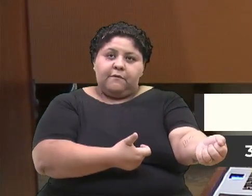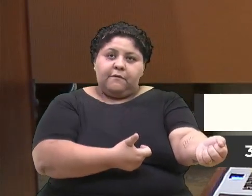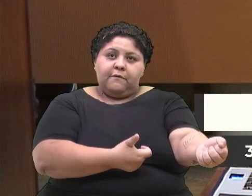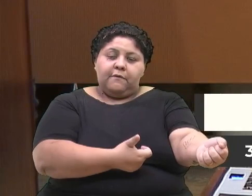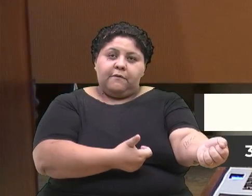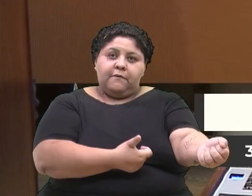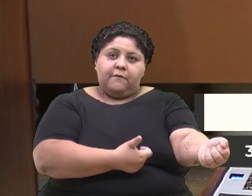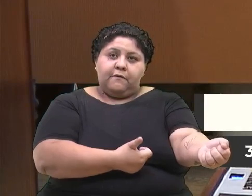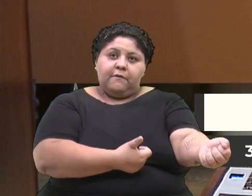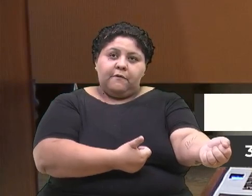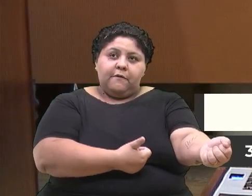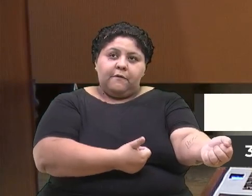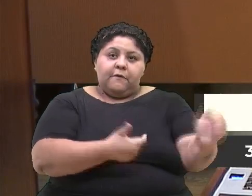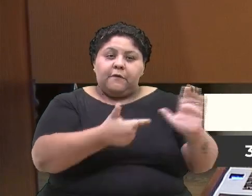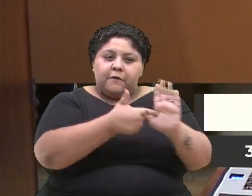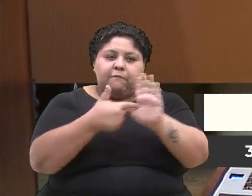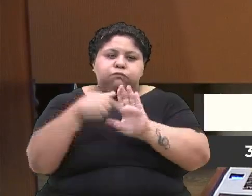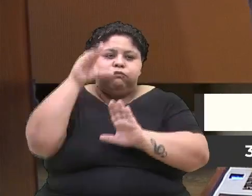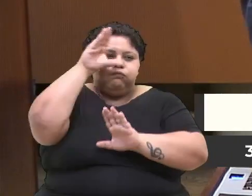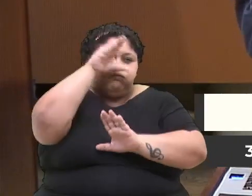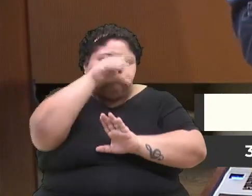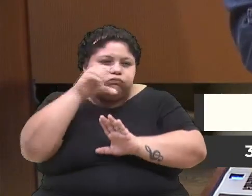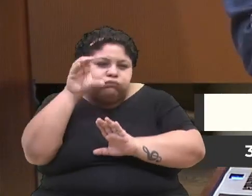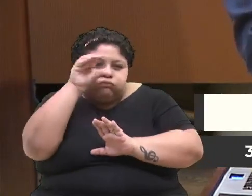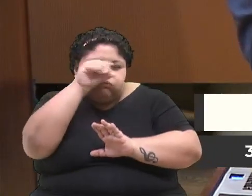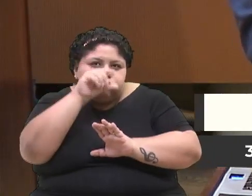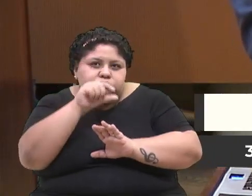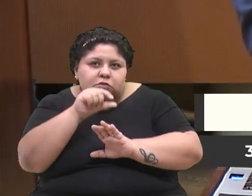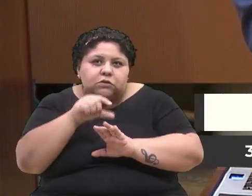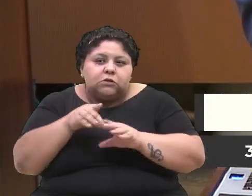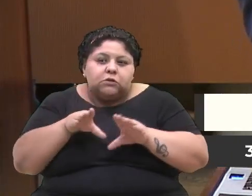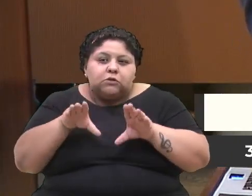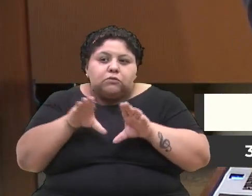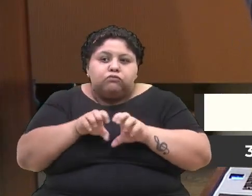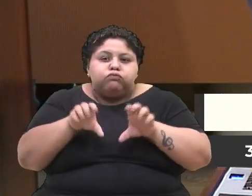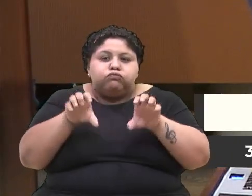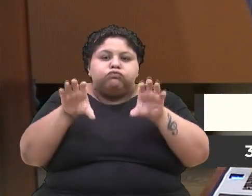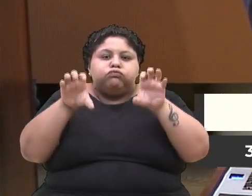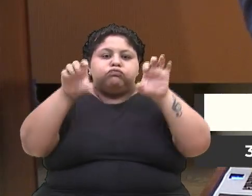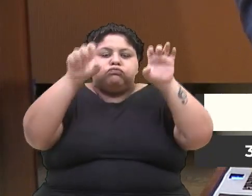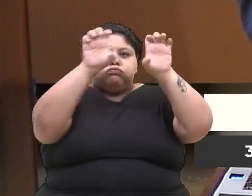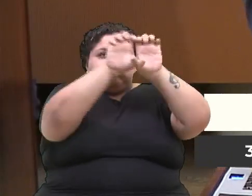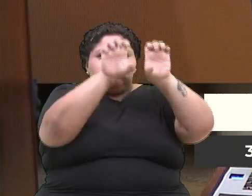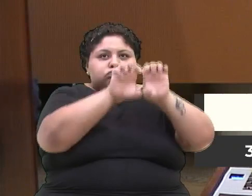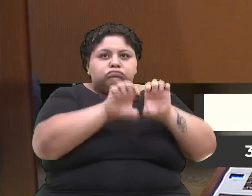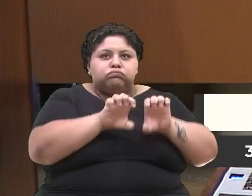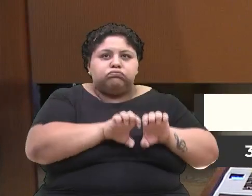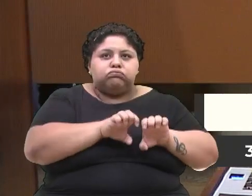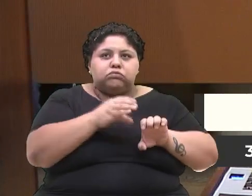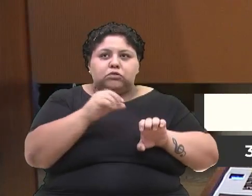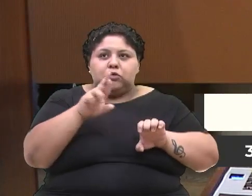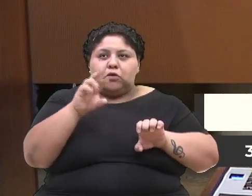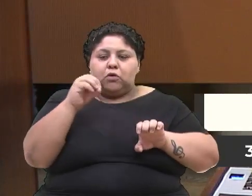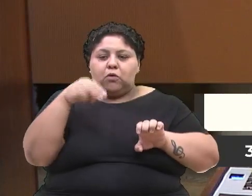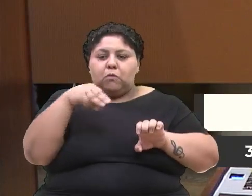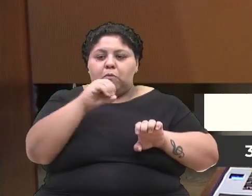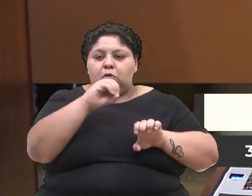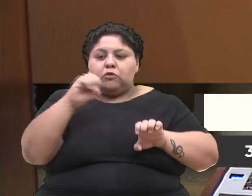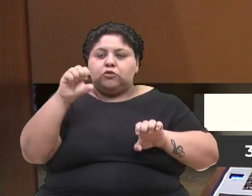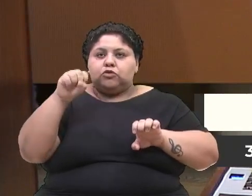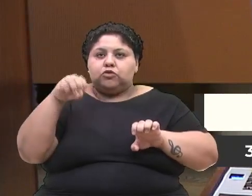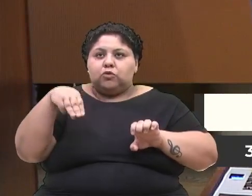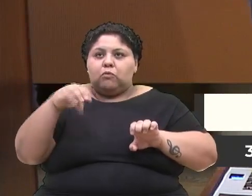visa analisar a quantidade e a estrutura dos cromossomos em uma célula.